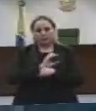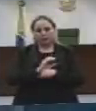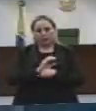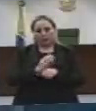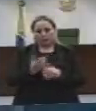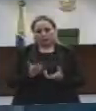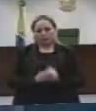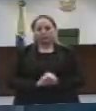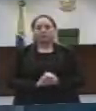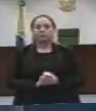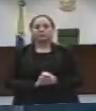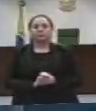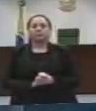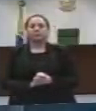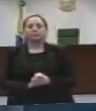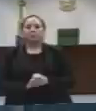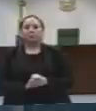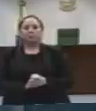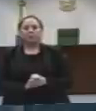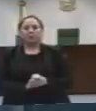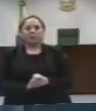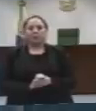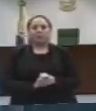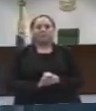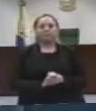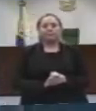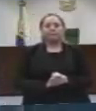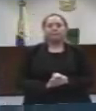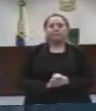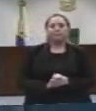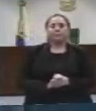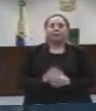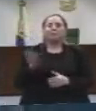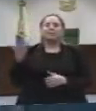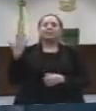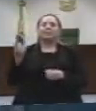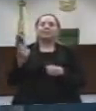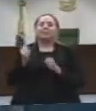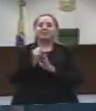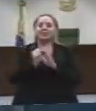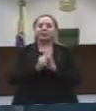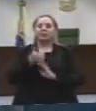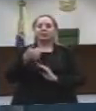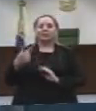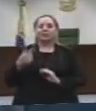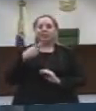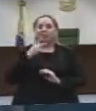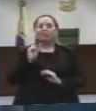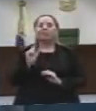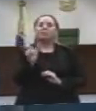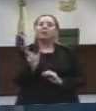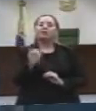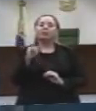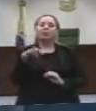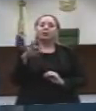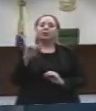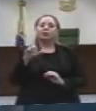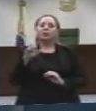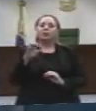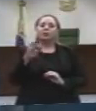interessante volter no século X falava em tolerância penso que já vencemos esta